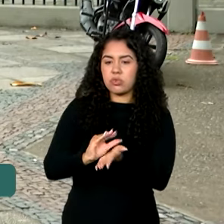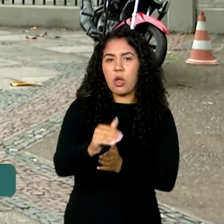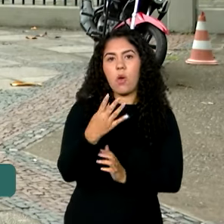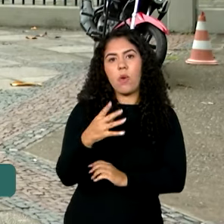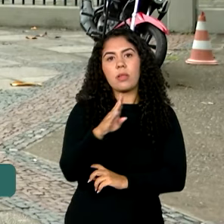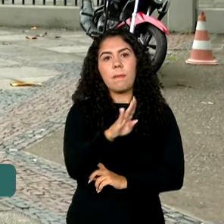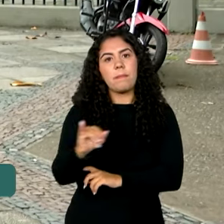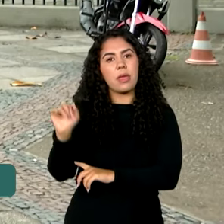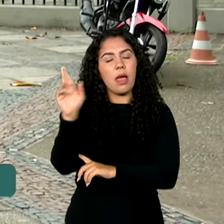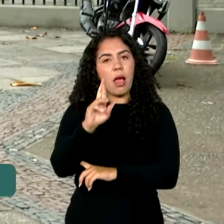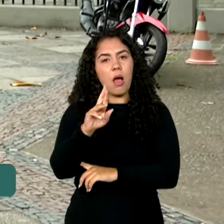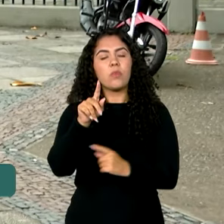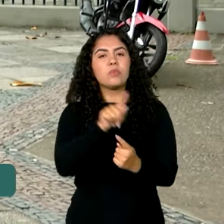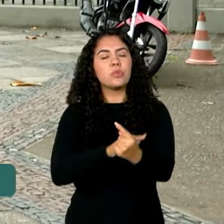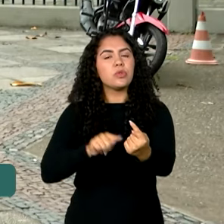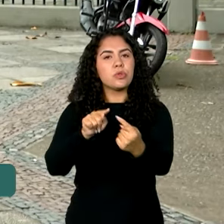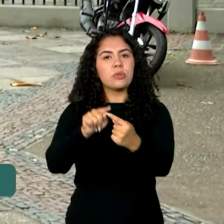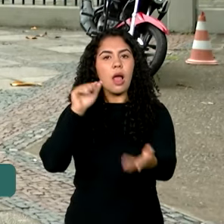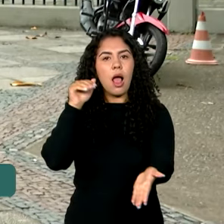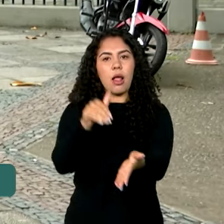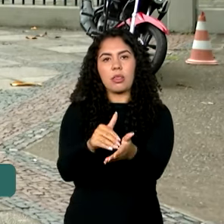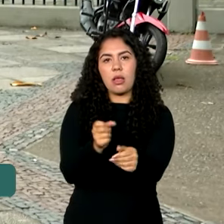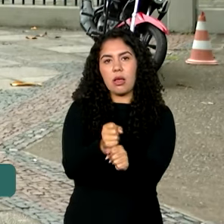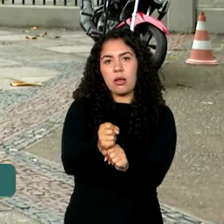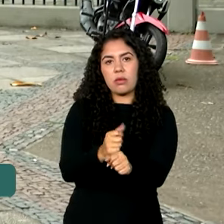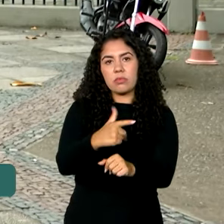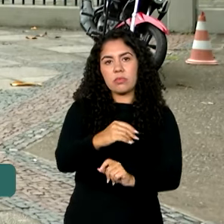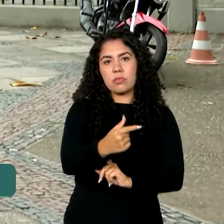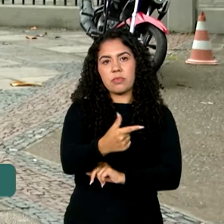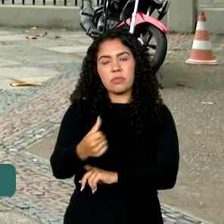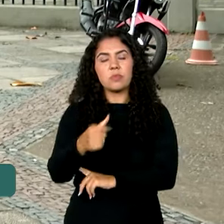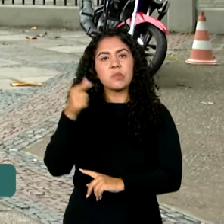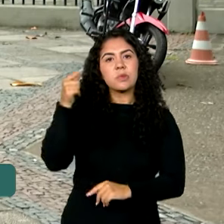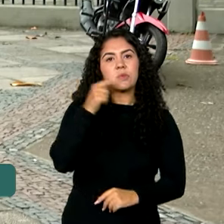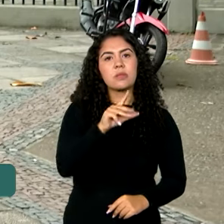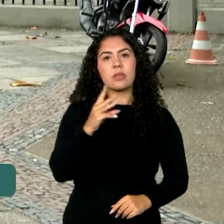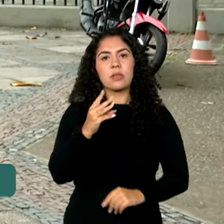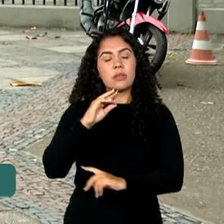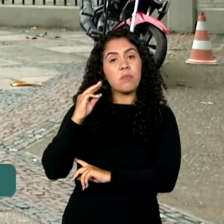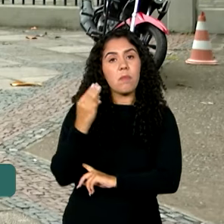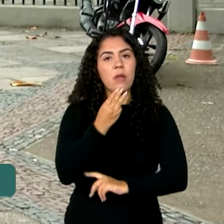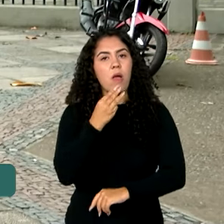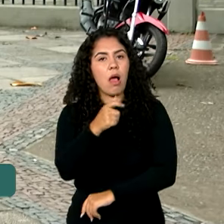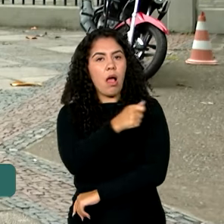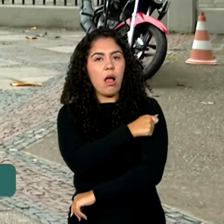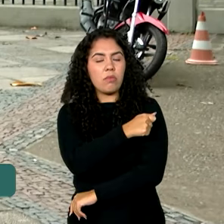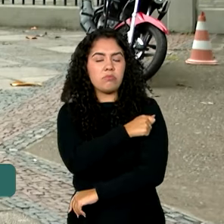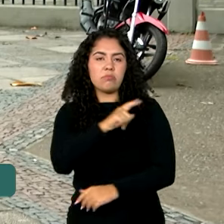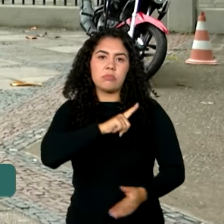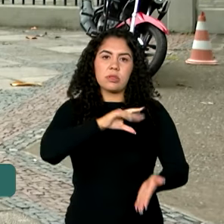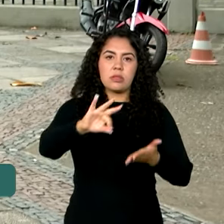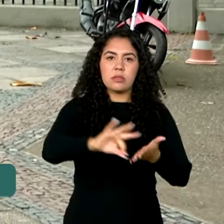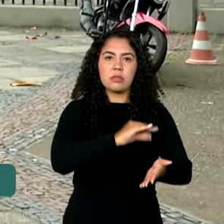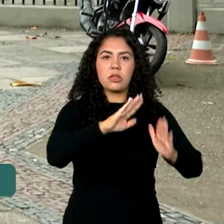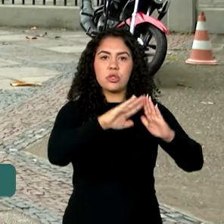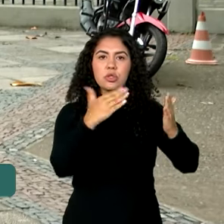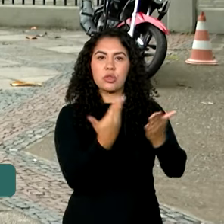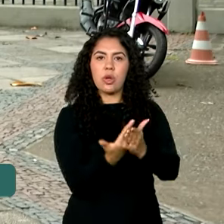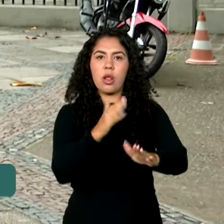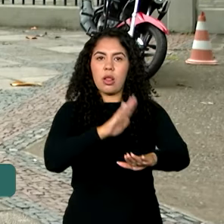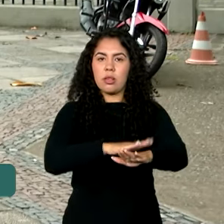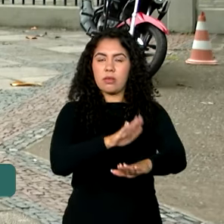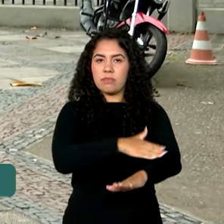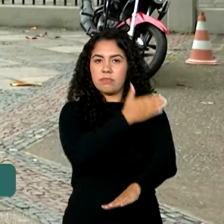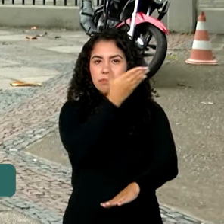A meta é que até o ano de 2026 a gente tenha aí 3 milhões de estudantes matriculados em escolas com